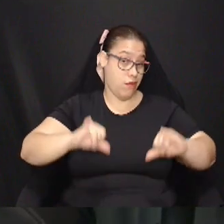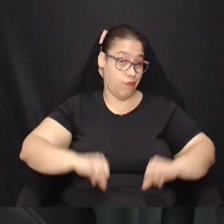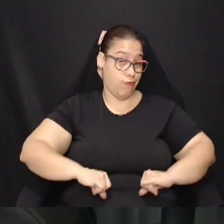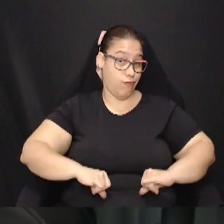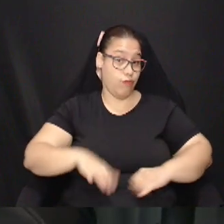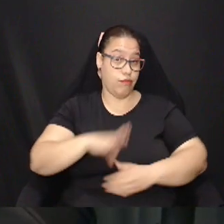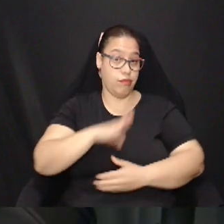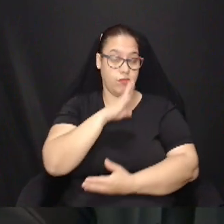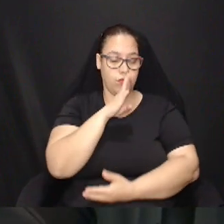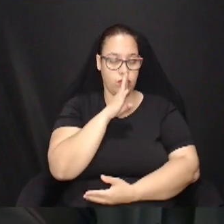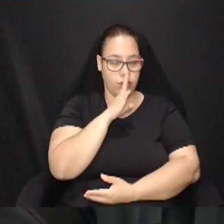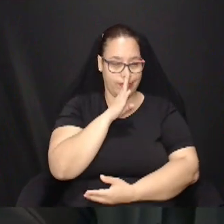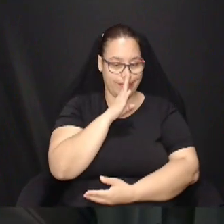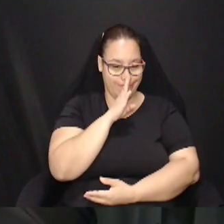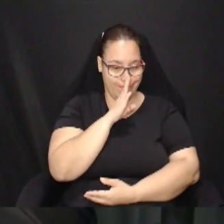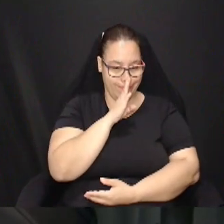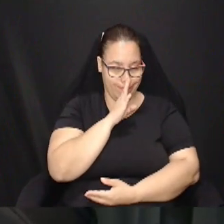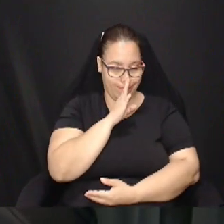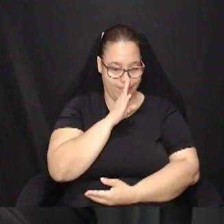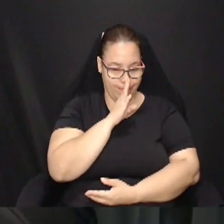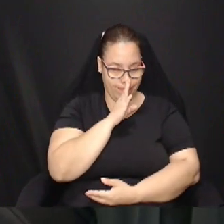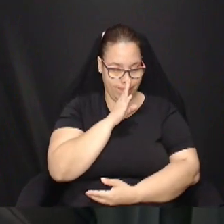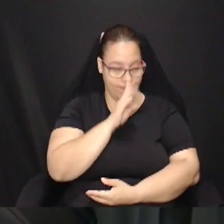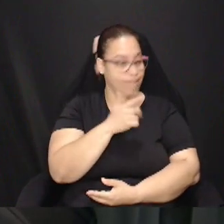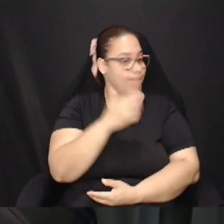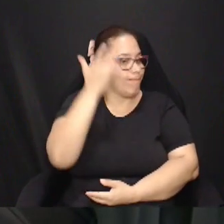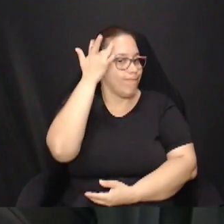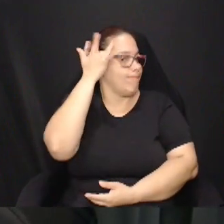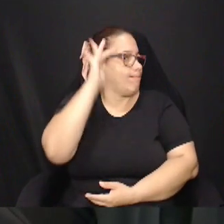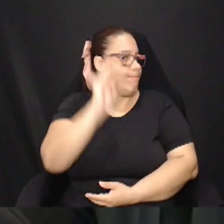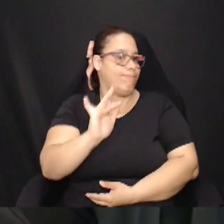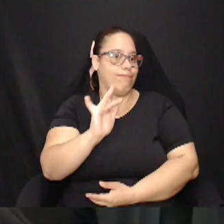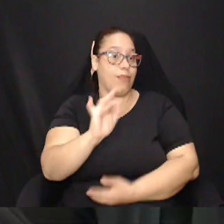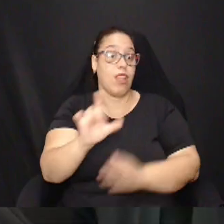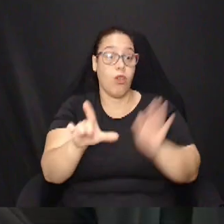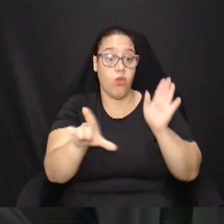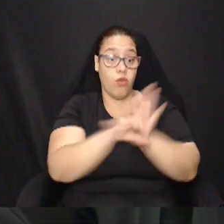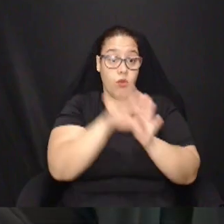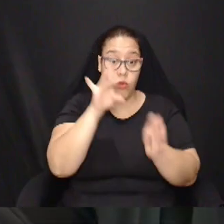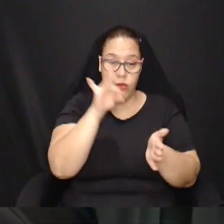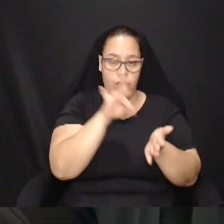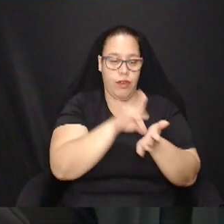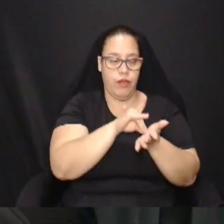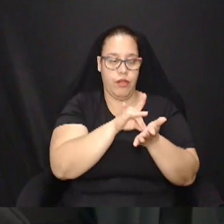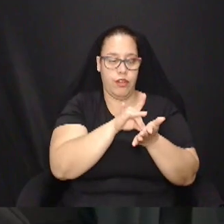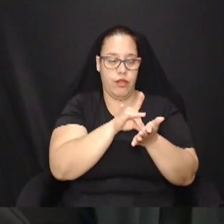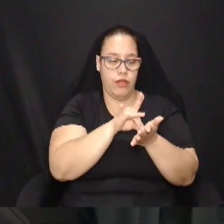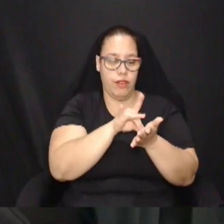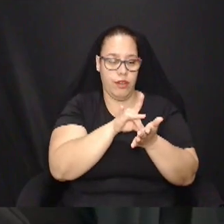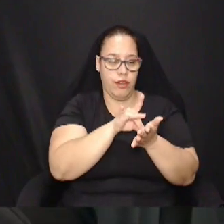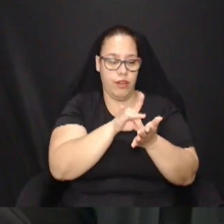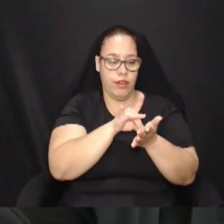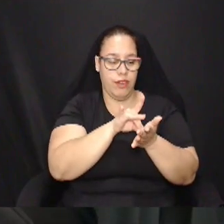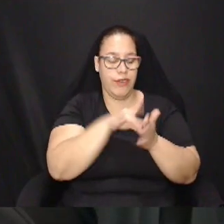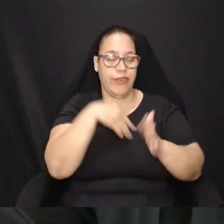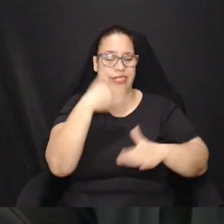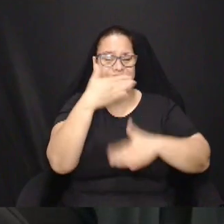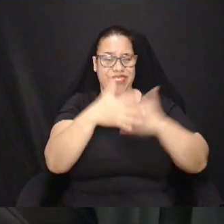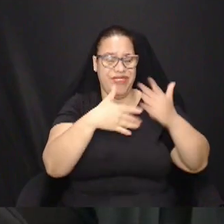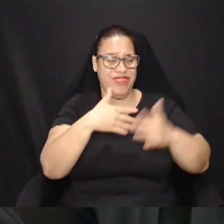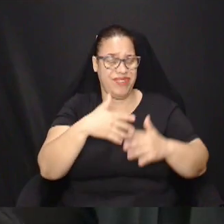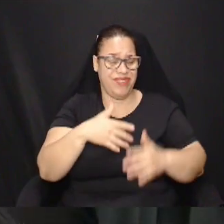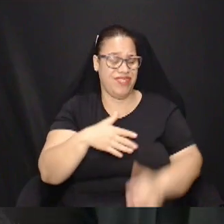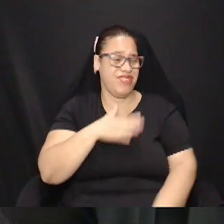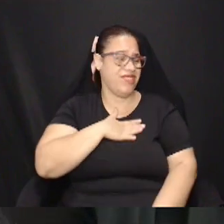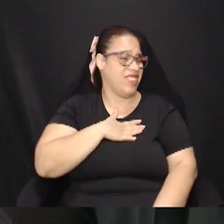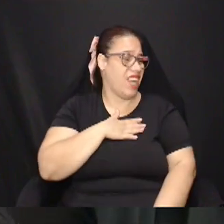vão ter um sofrimento não compreendido, não legitimado, e que muitas vezes vão passar, inclusive, por um processo de luto muito significativo.